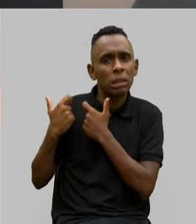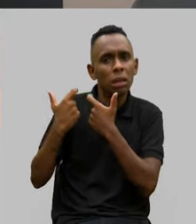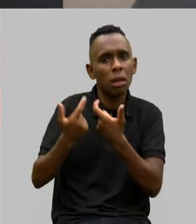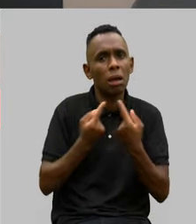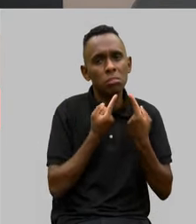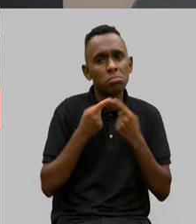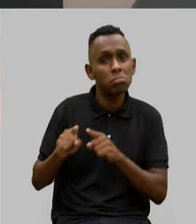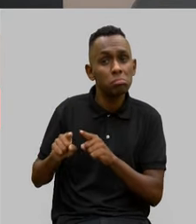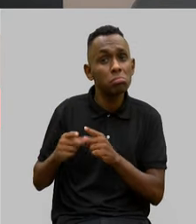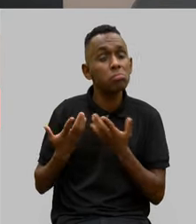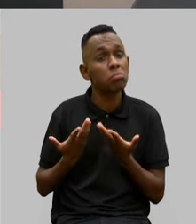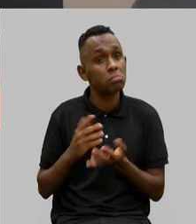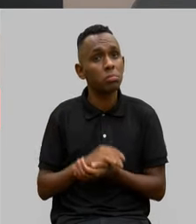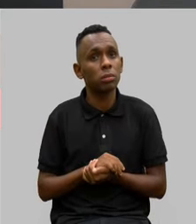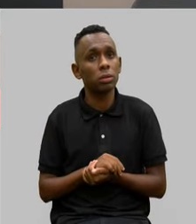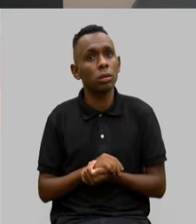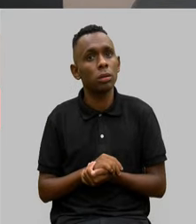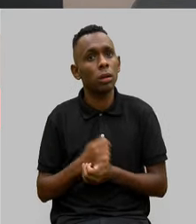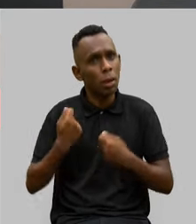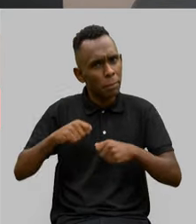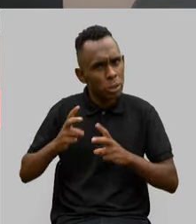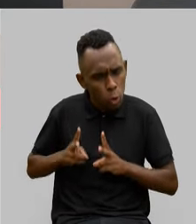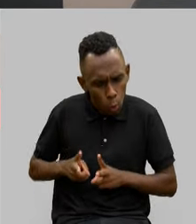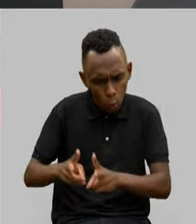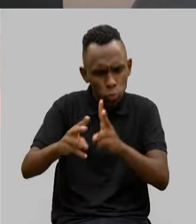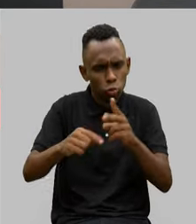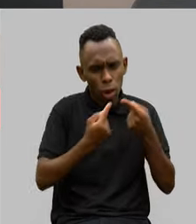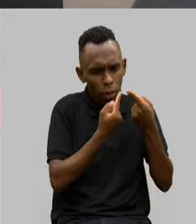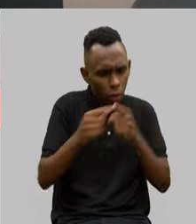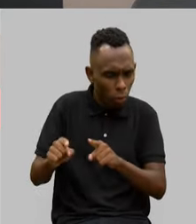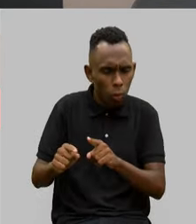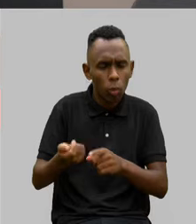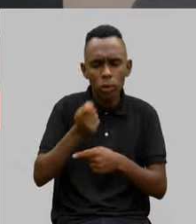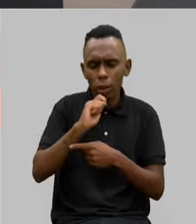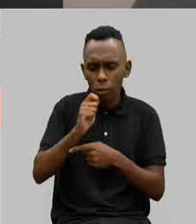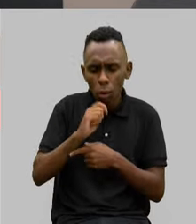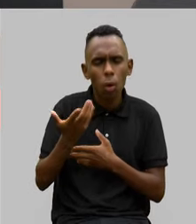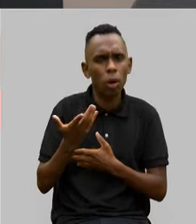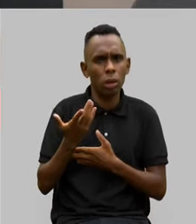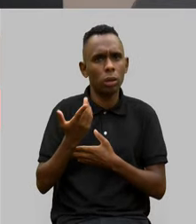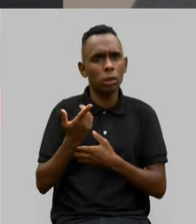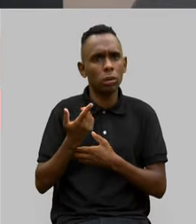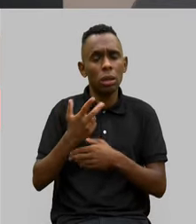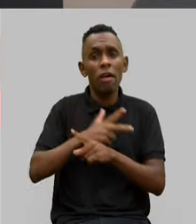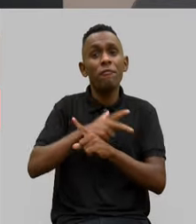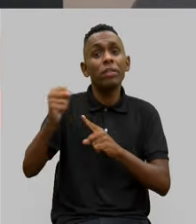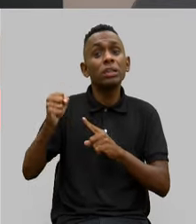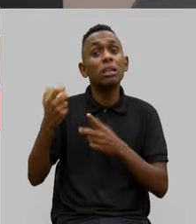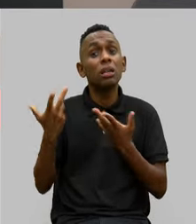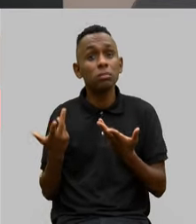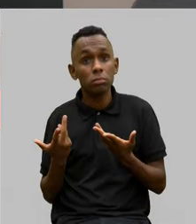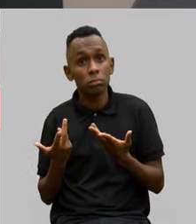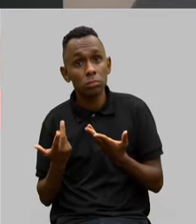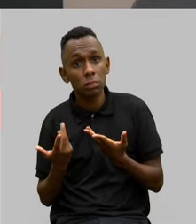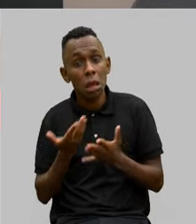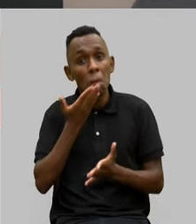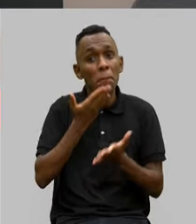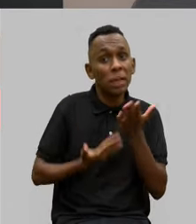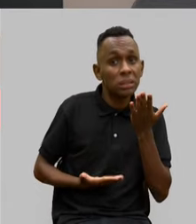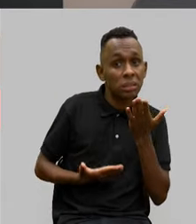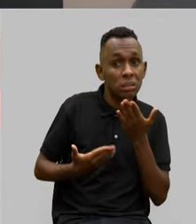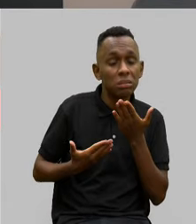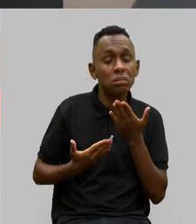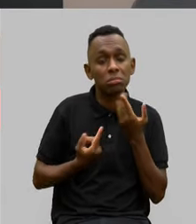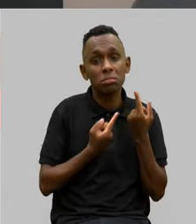guerra precisamos devemos continuar com essa guerra Essa guerra tá sendo ganha essa guerra tá sendo